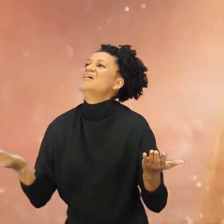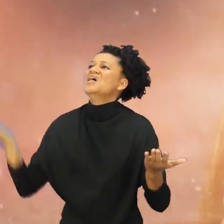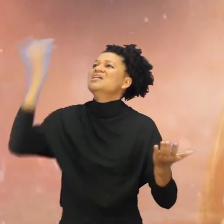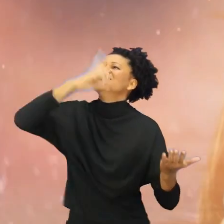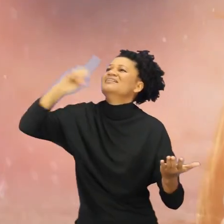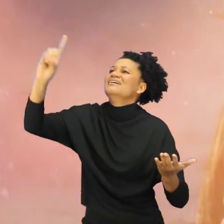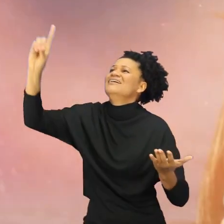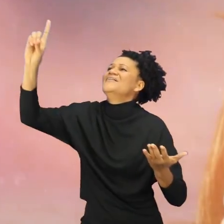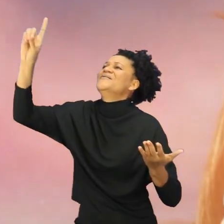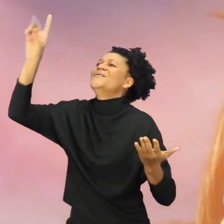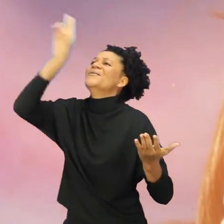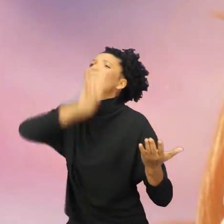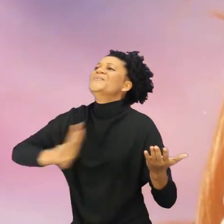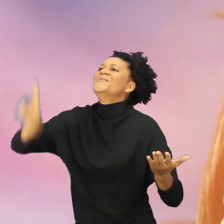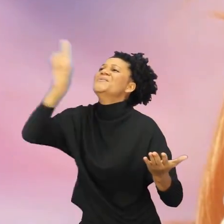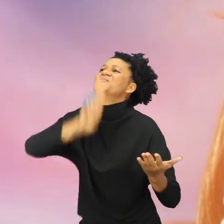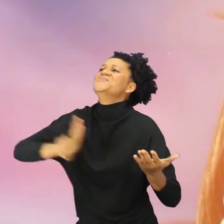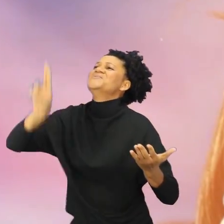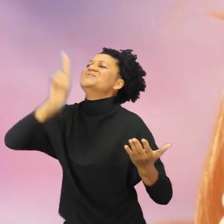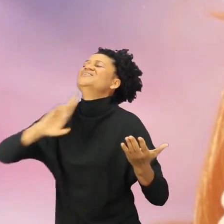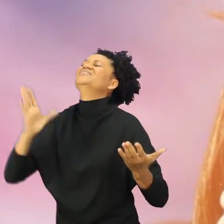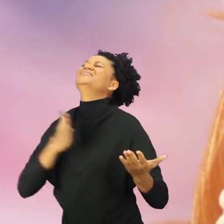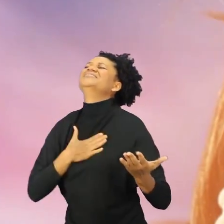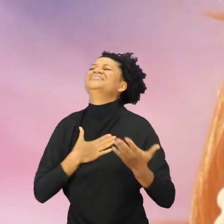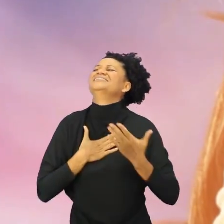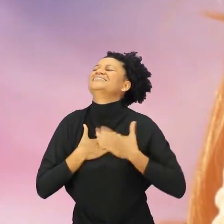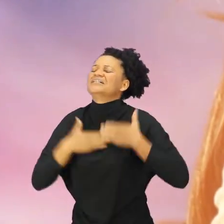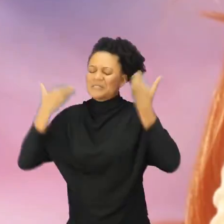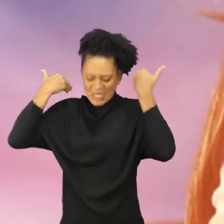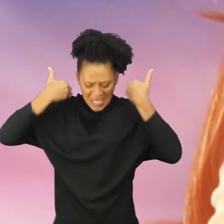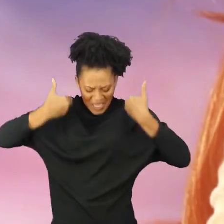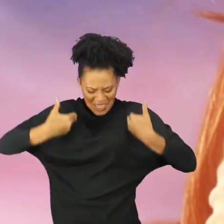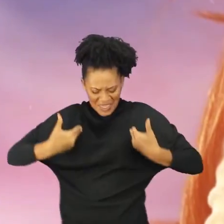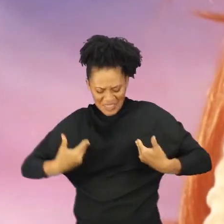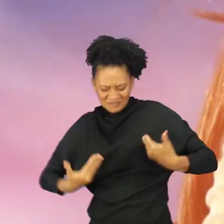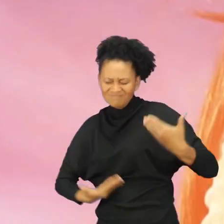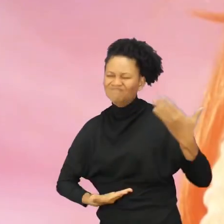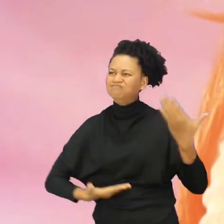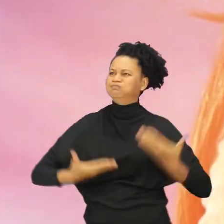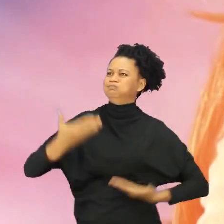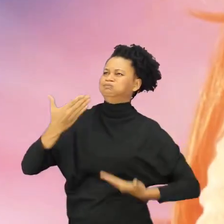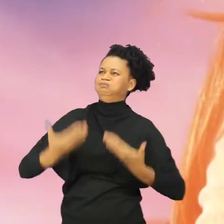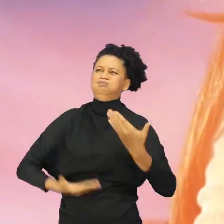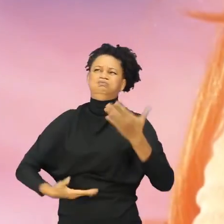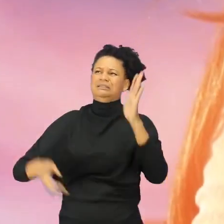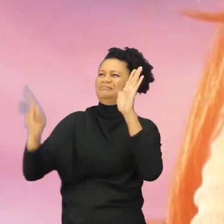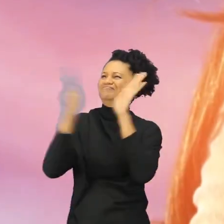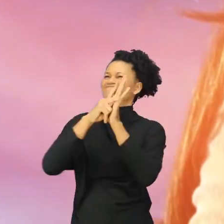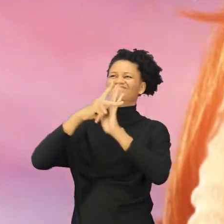usa, Deus Eu sou Teu instrumento